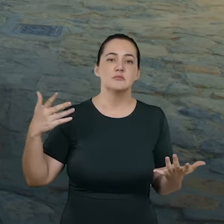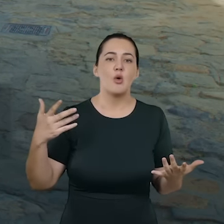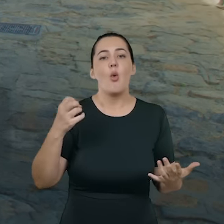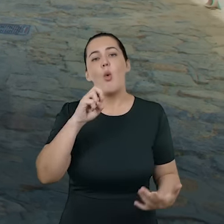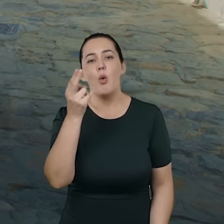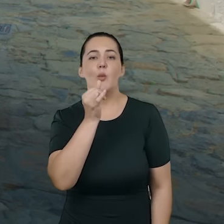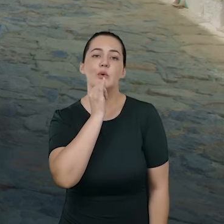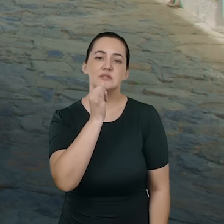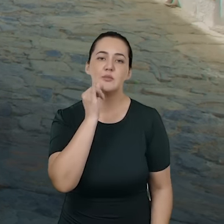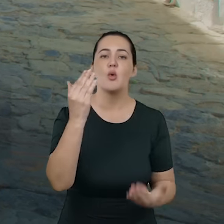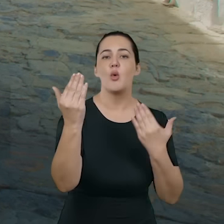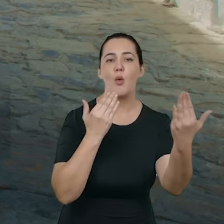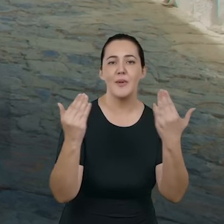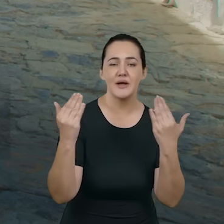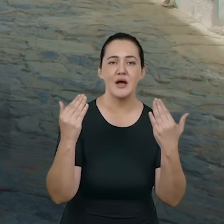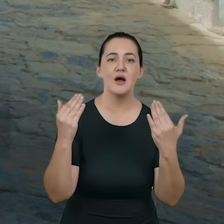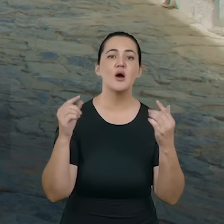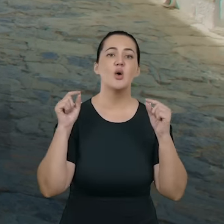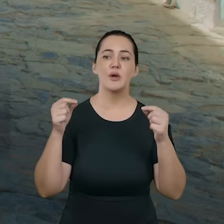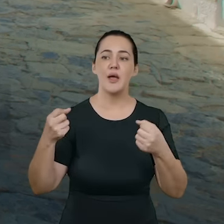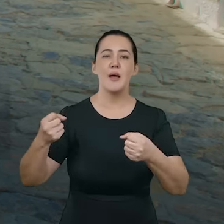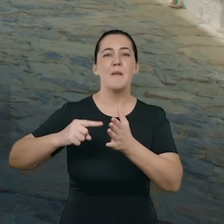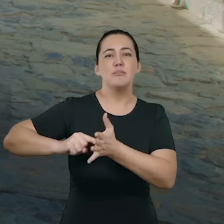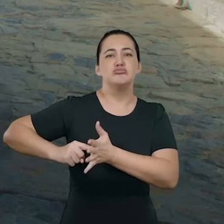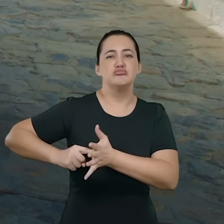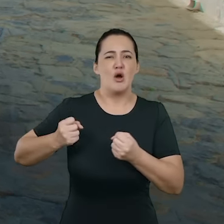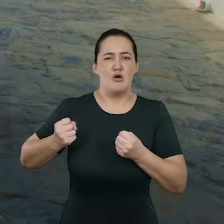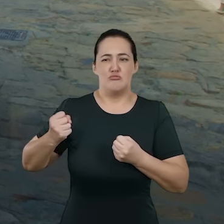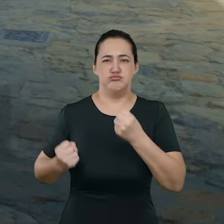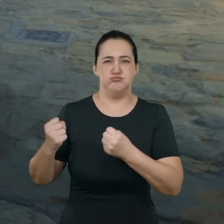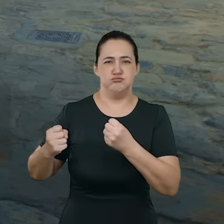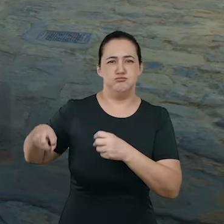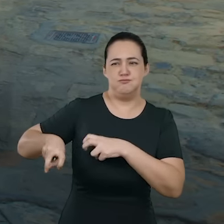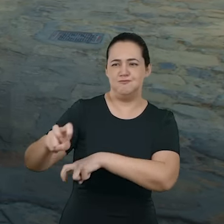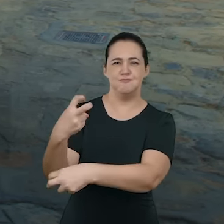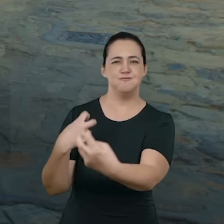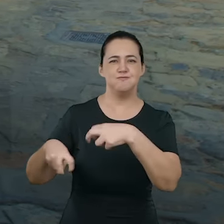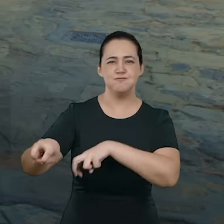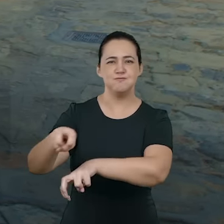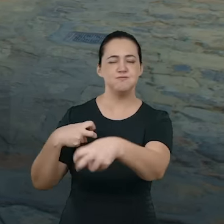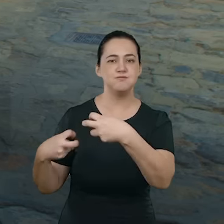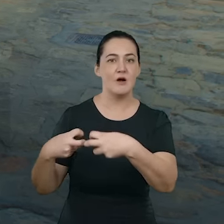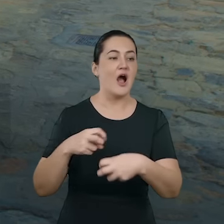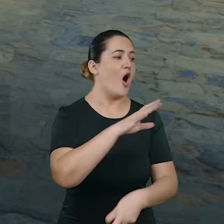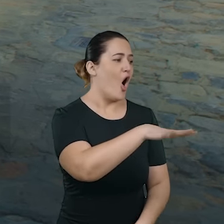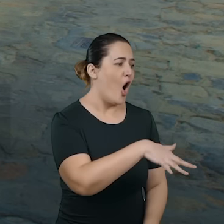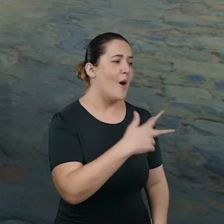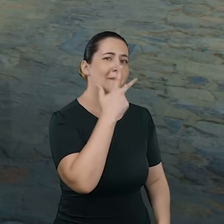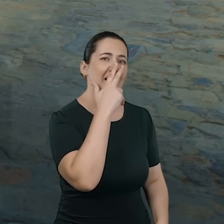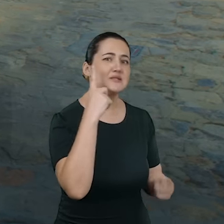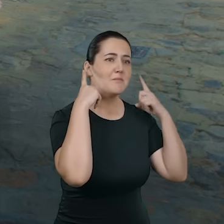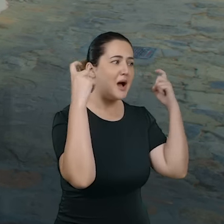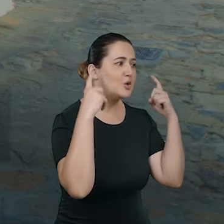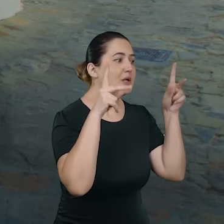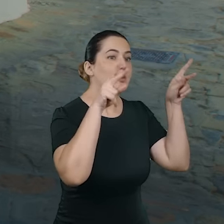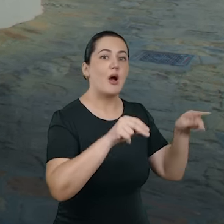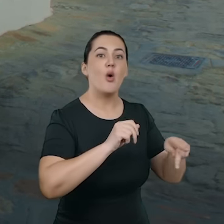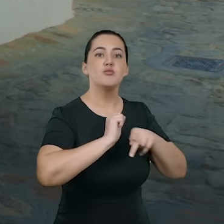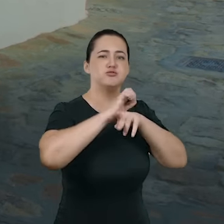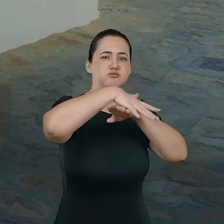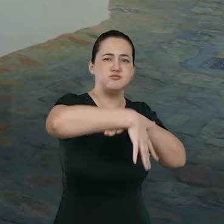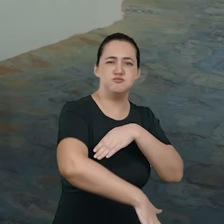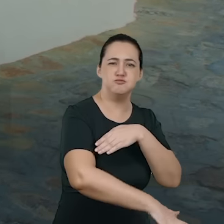vai comparar o barulho e o ronco dos motores a uma catarata com grande poder na sua voz. Nós que